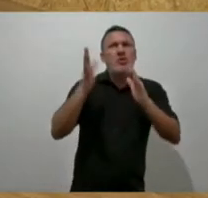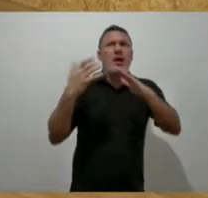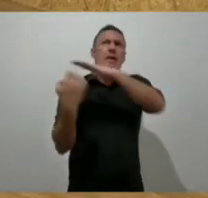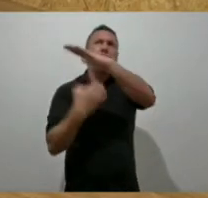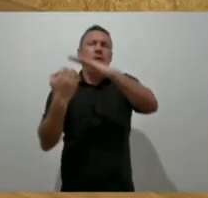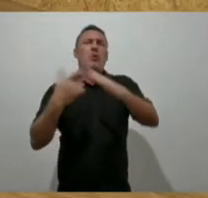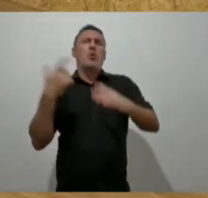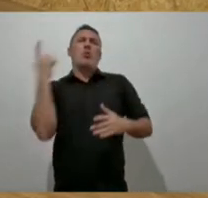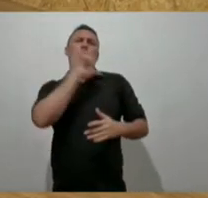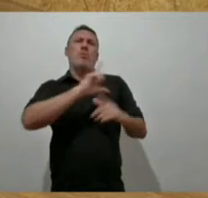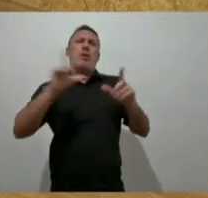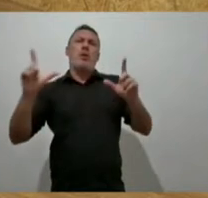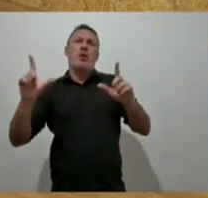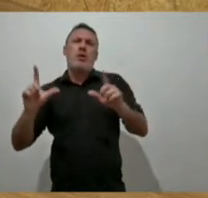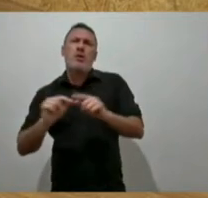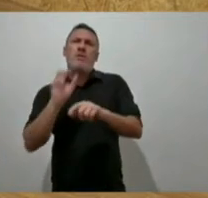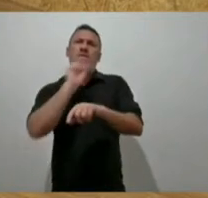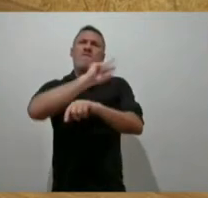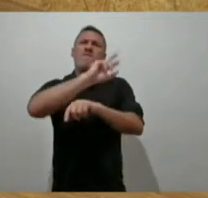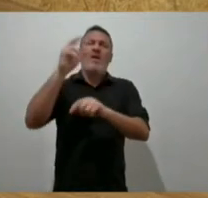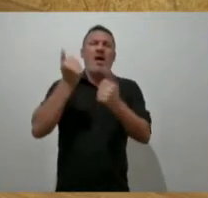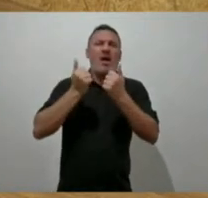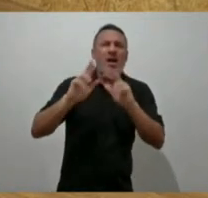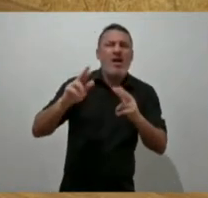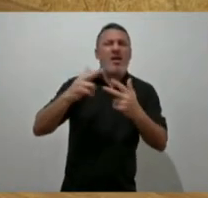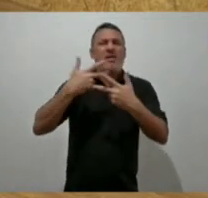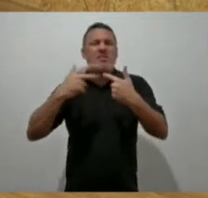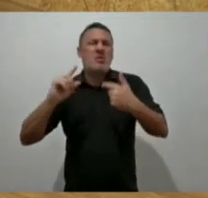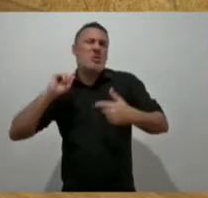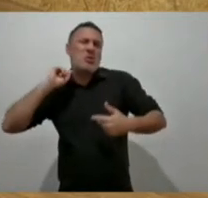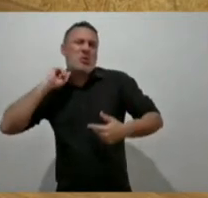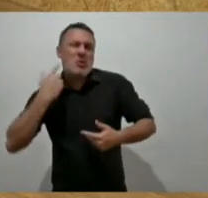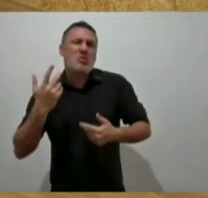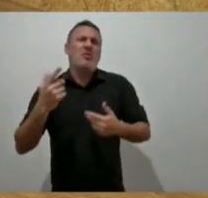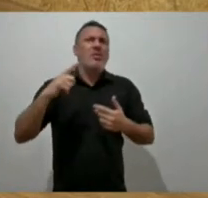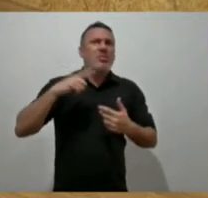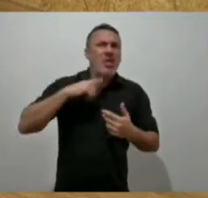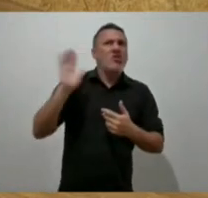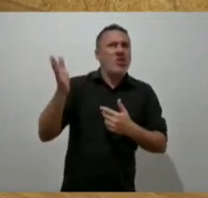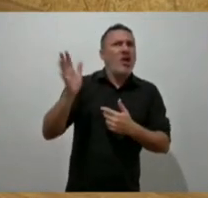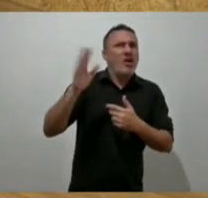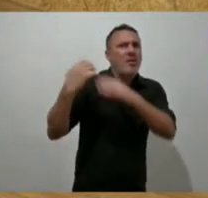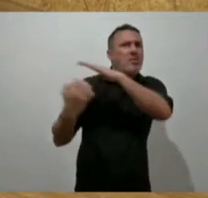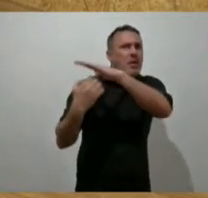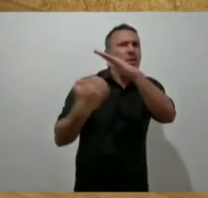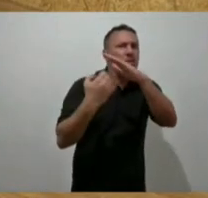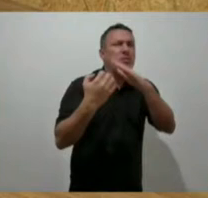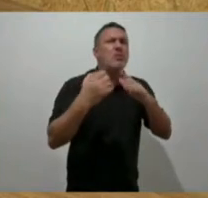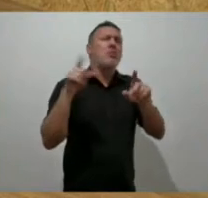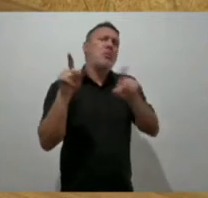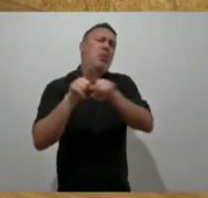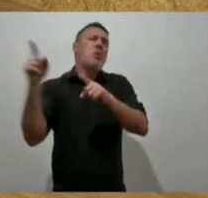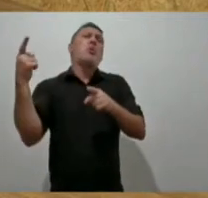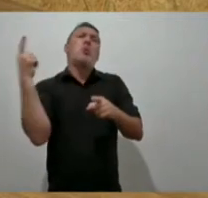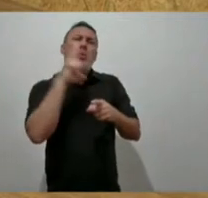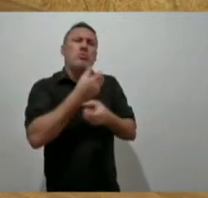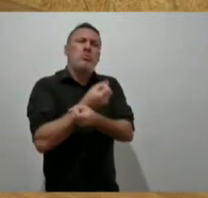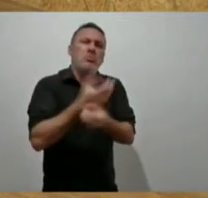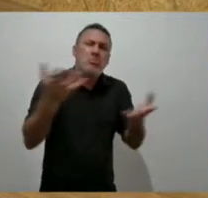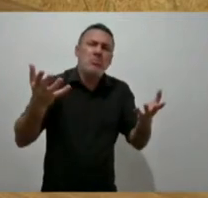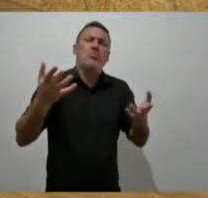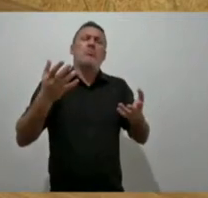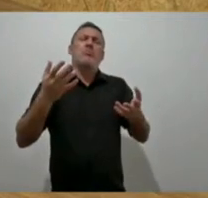de carbono, footprint, né, que muito se fala, conseguiram oferecer boas ações ao ambiente